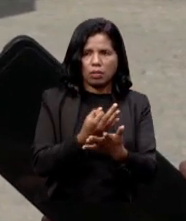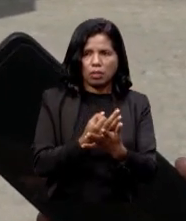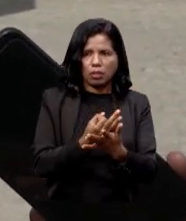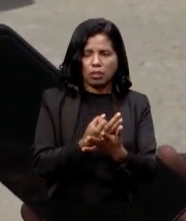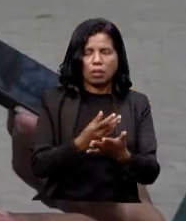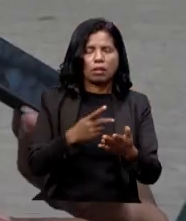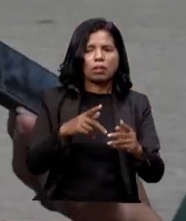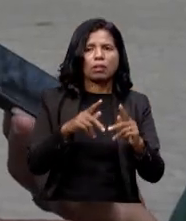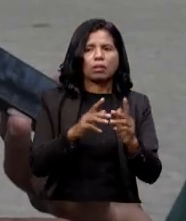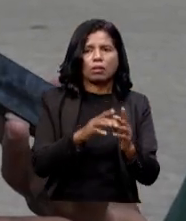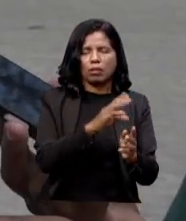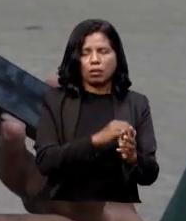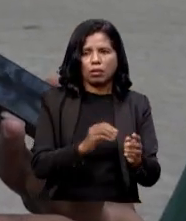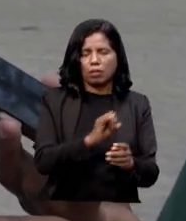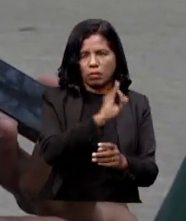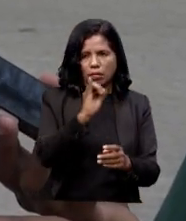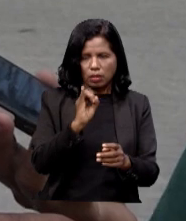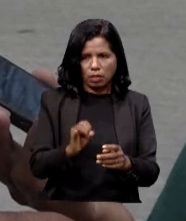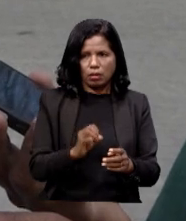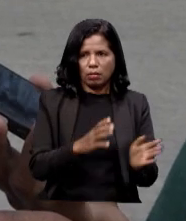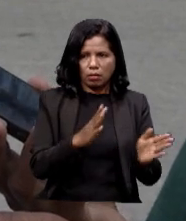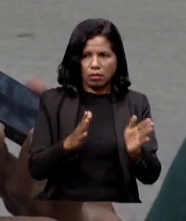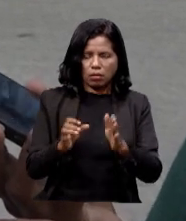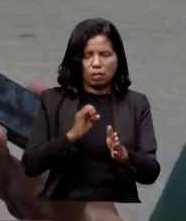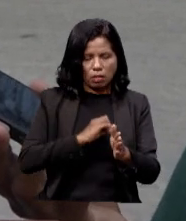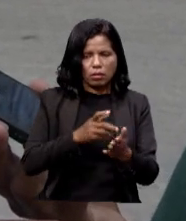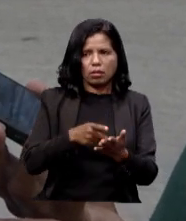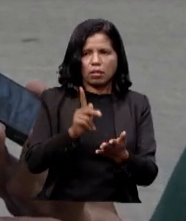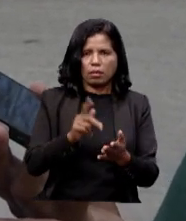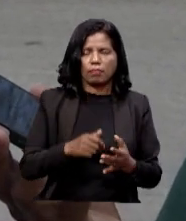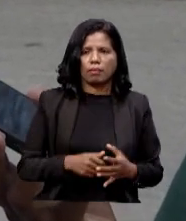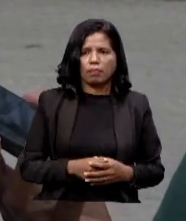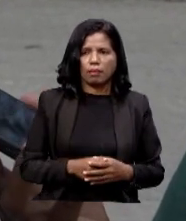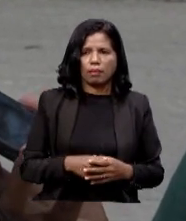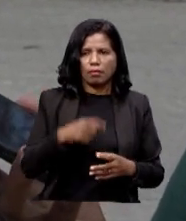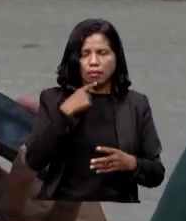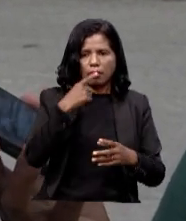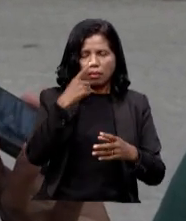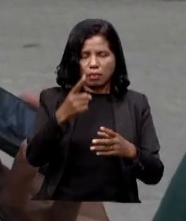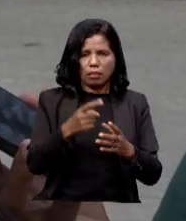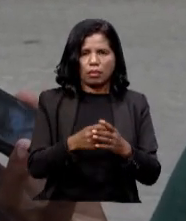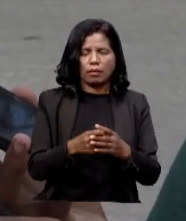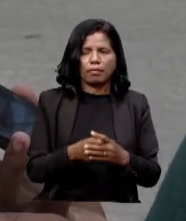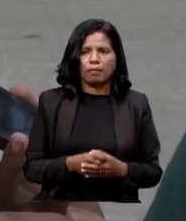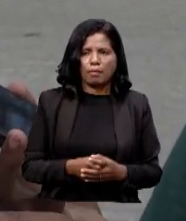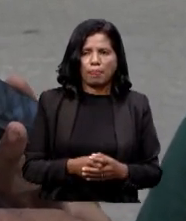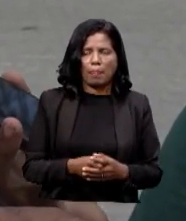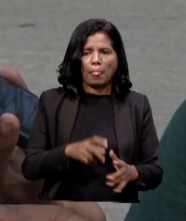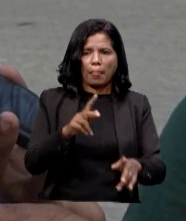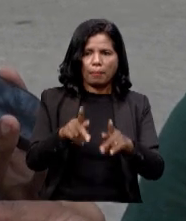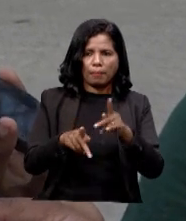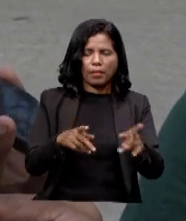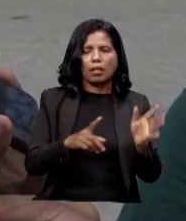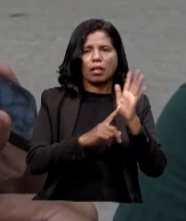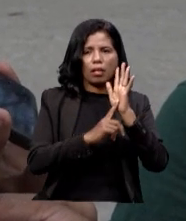lima hela. Investiga mana proses ini bawa, engkarik ni lawan sahulu. Afonso Henrique da Costa que saber explica, beneficiário mai